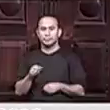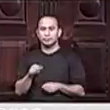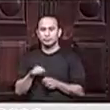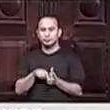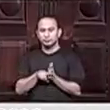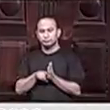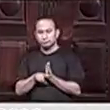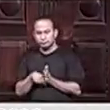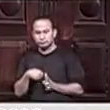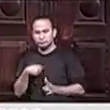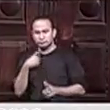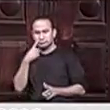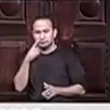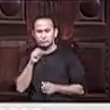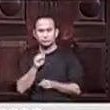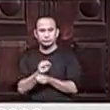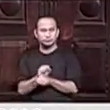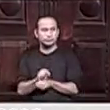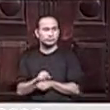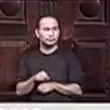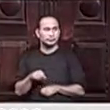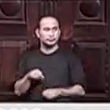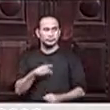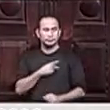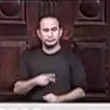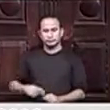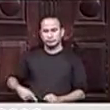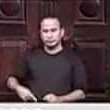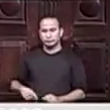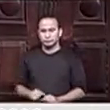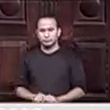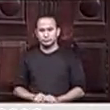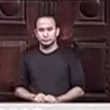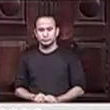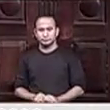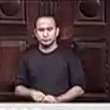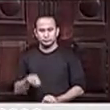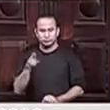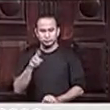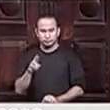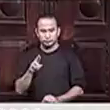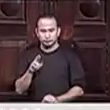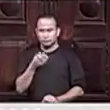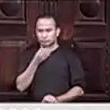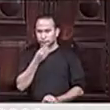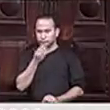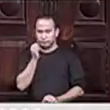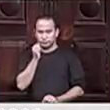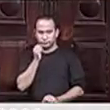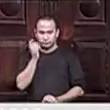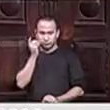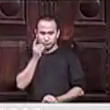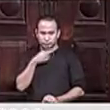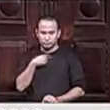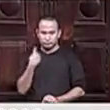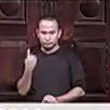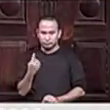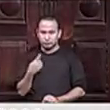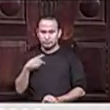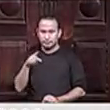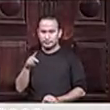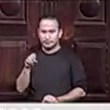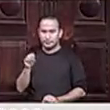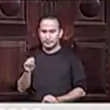de impedimento do presidente da República. Senhoras e senhores deputados, nós, da bancada do PSDB,